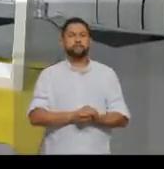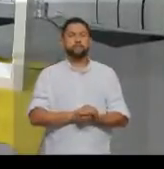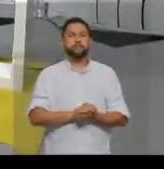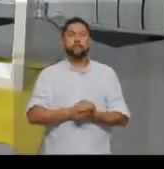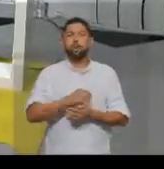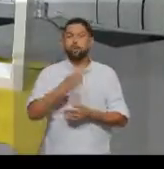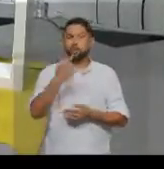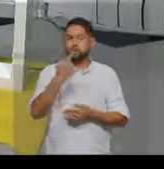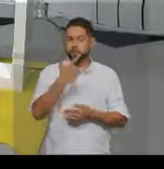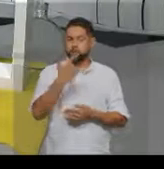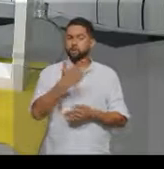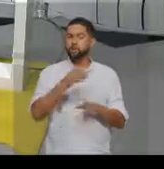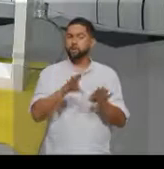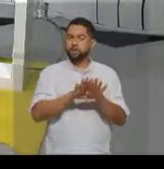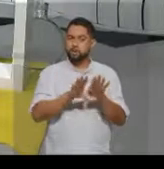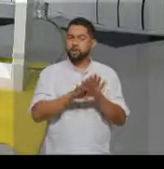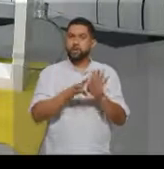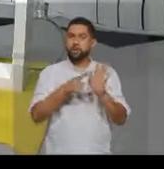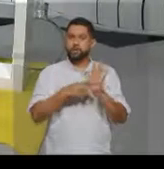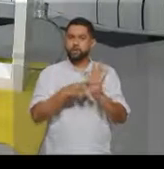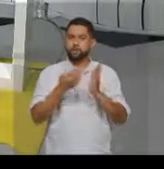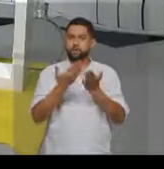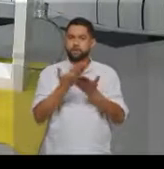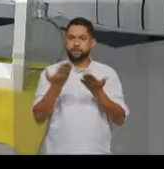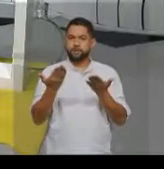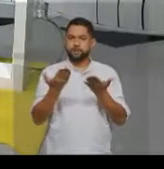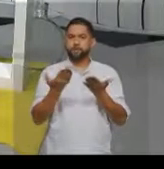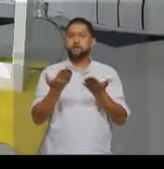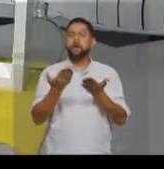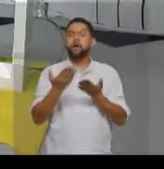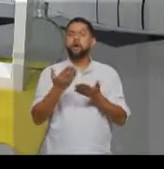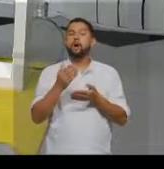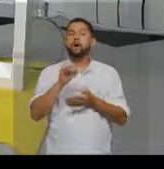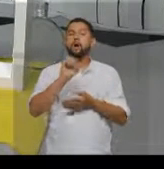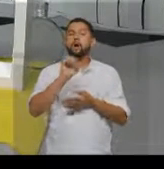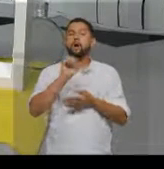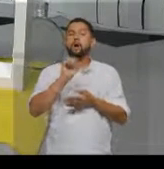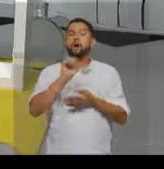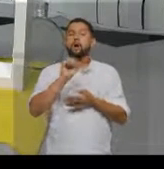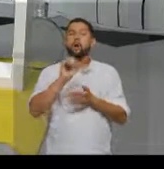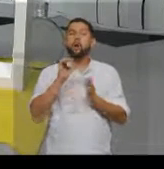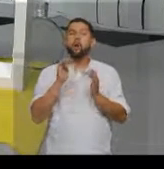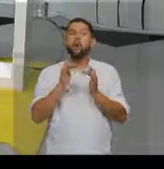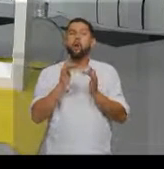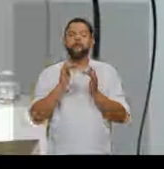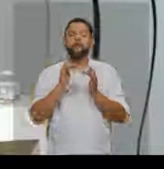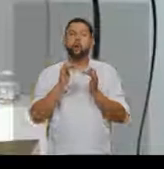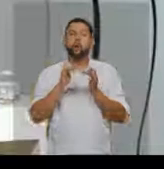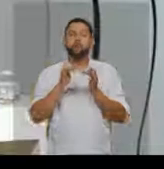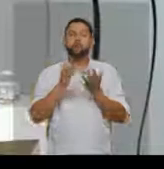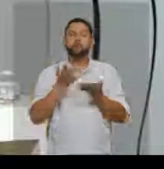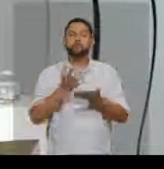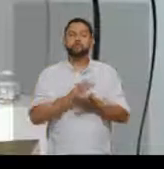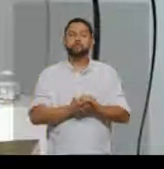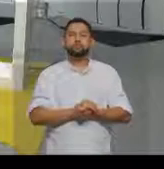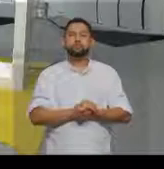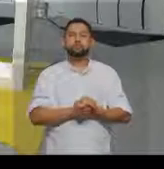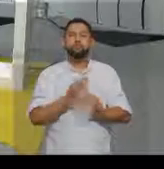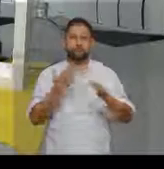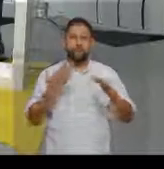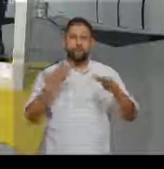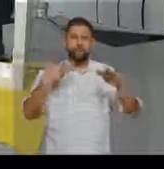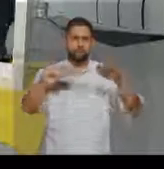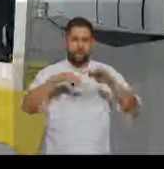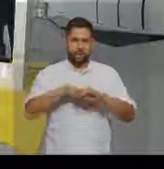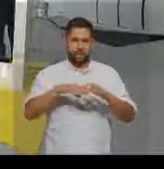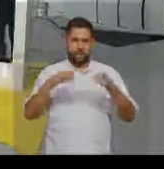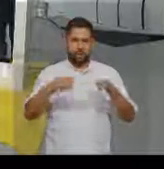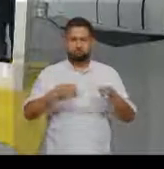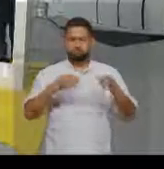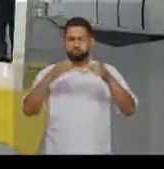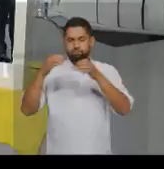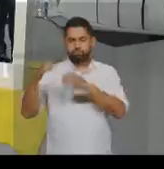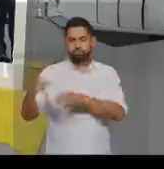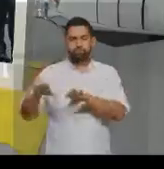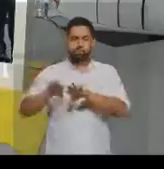justamente a superfície de contato. Então, esses aqui eu vou guardar, tá bom? Então, vou colocar eles para